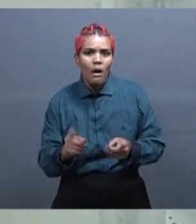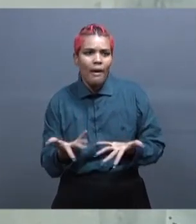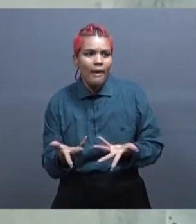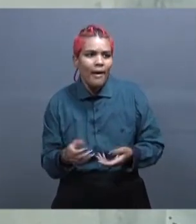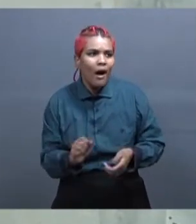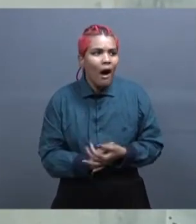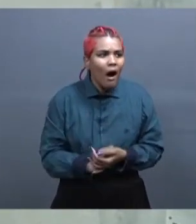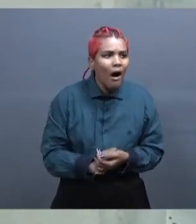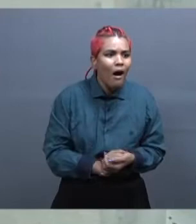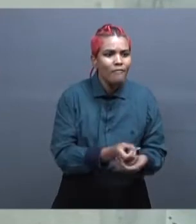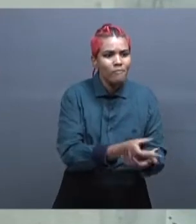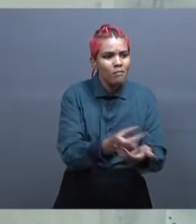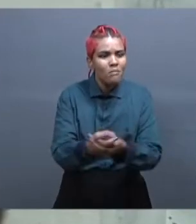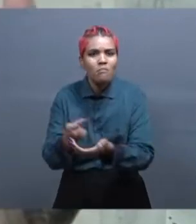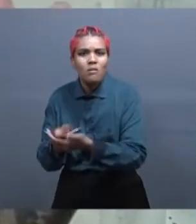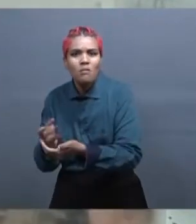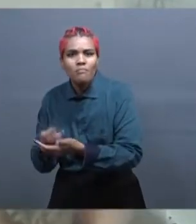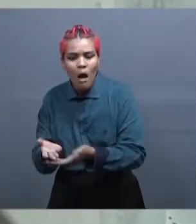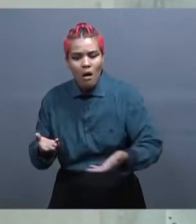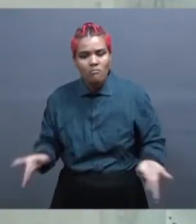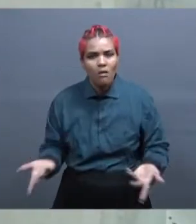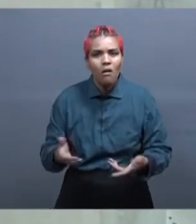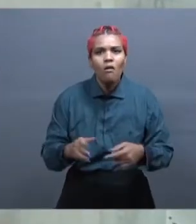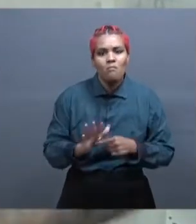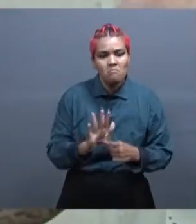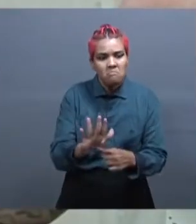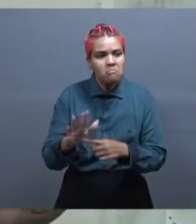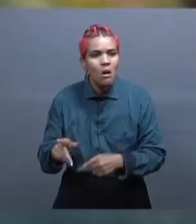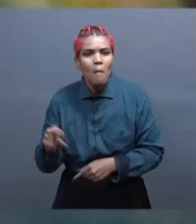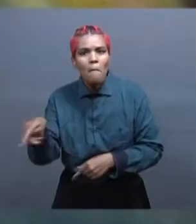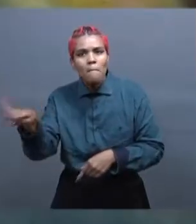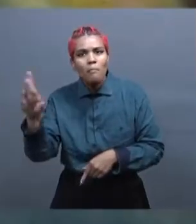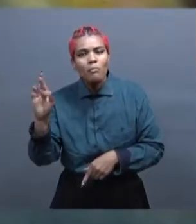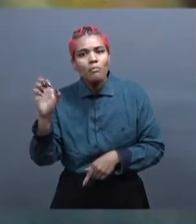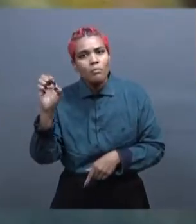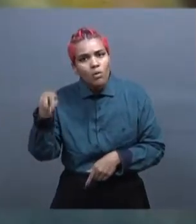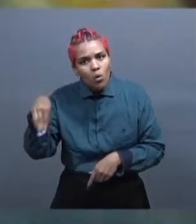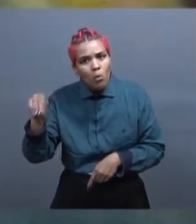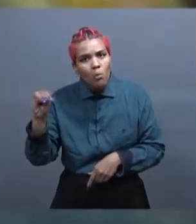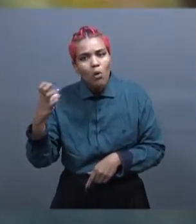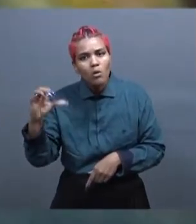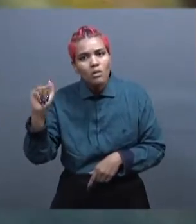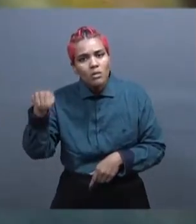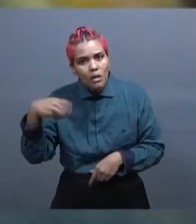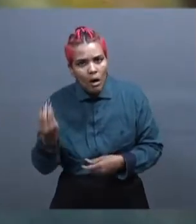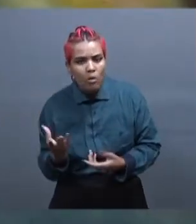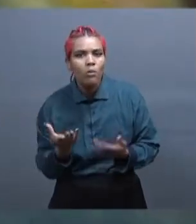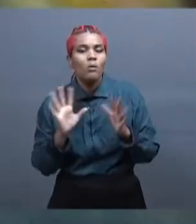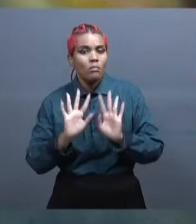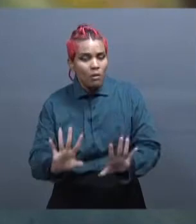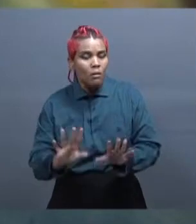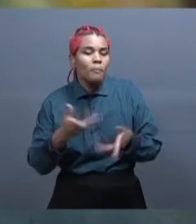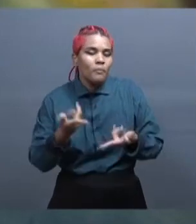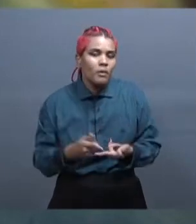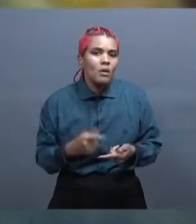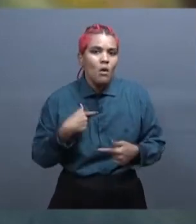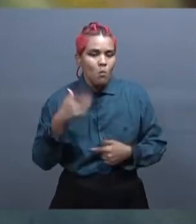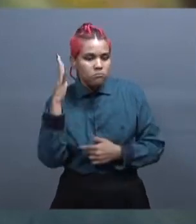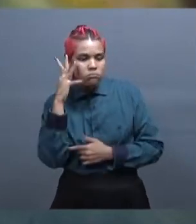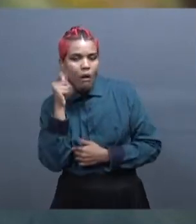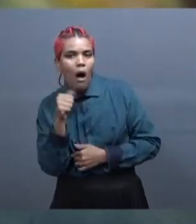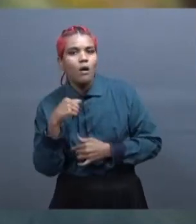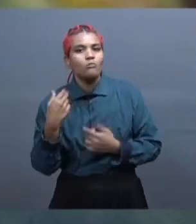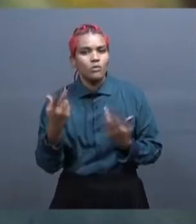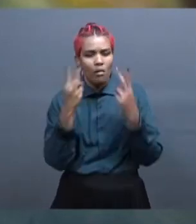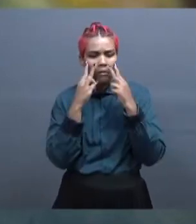é uma ajuda uma contribuição e pra sociedade eu acho que é uma tatuagem muito bem visita proveitosa